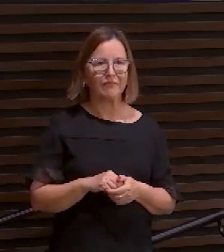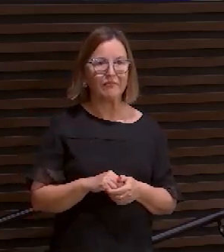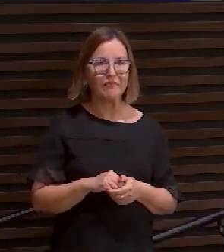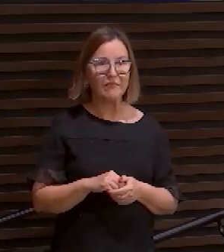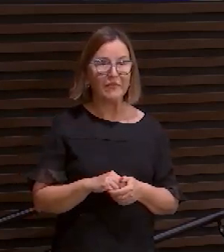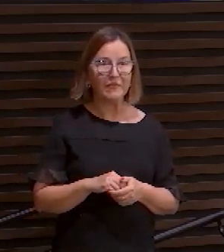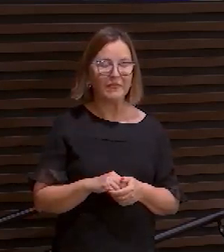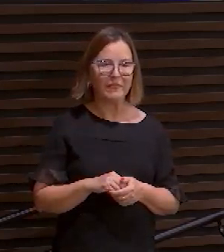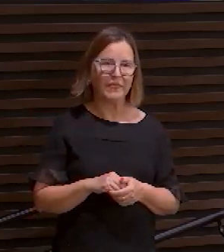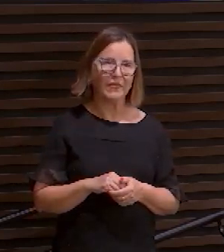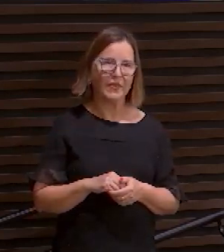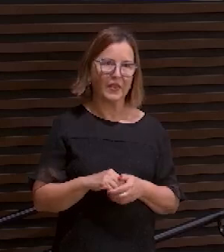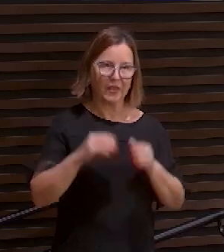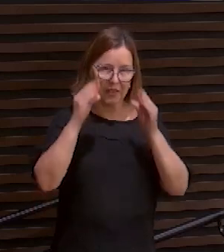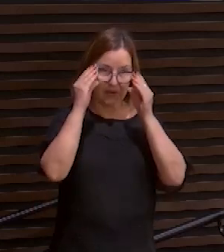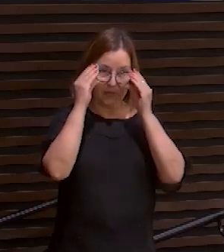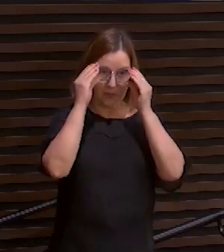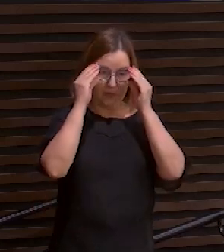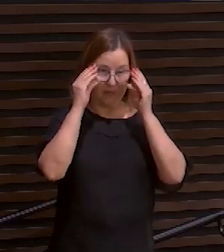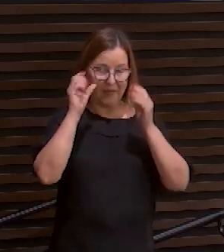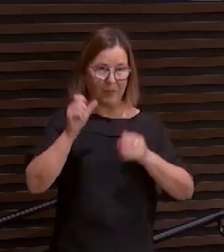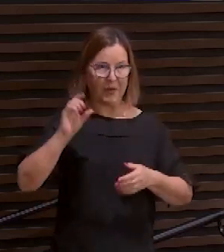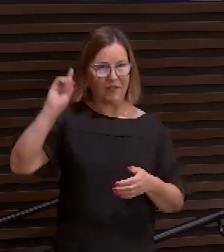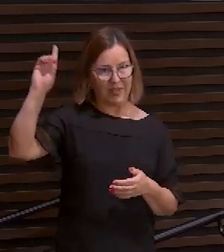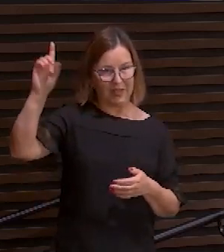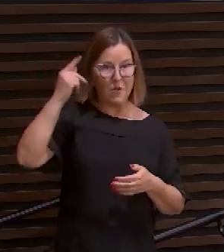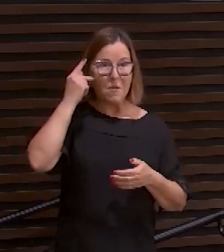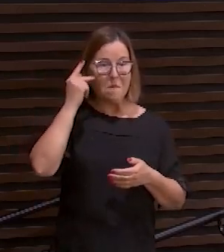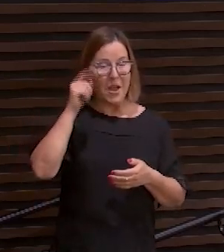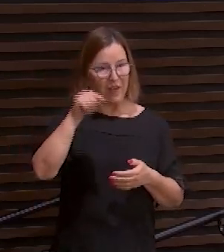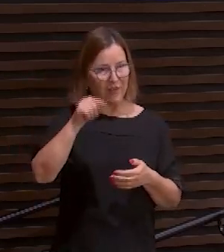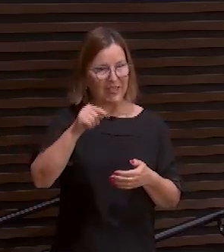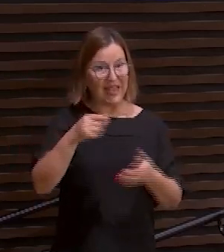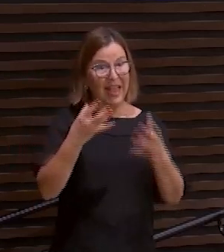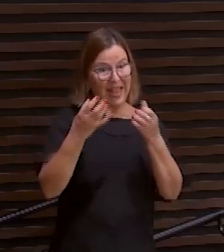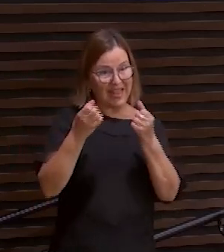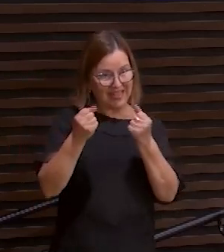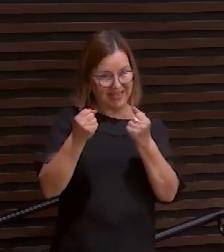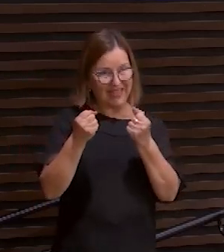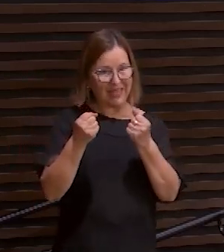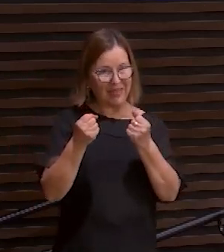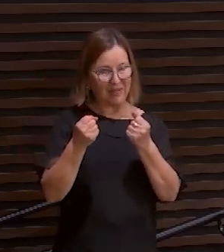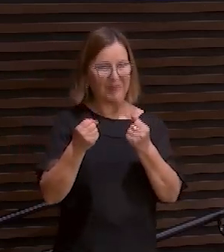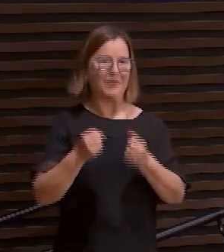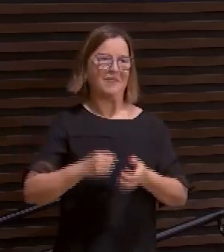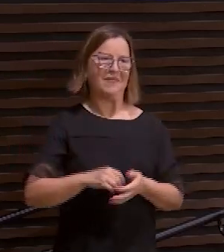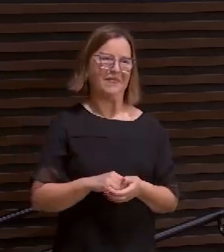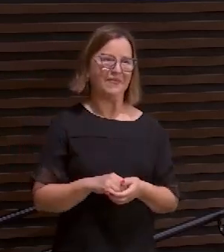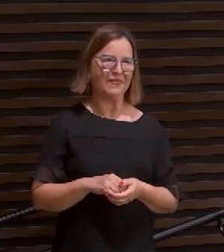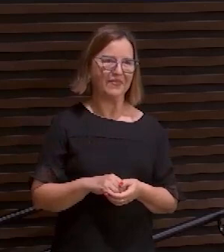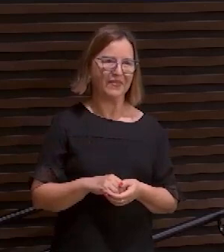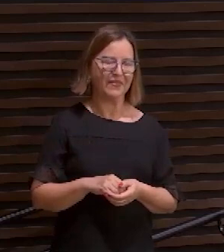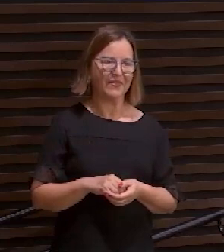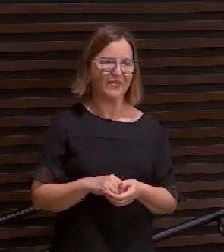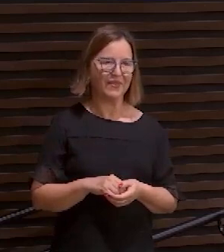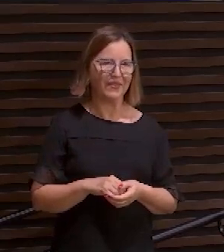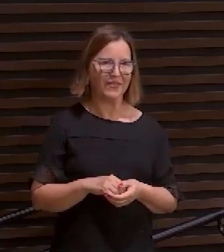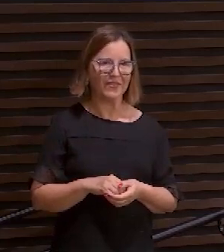para o geral, põe para você. Receba como palavra de Deus.